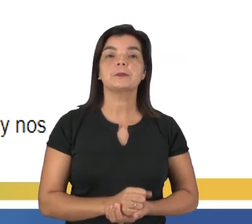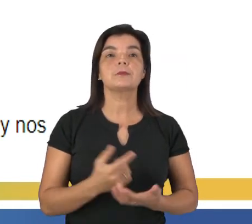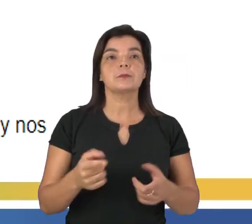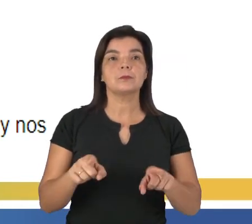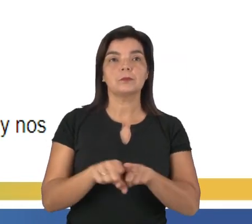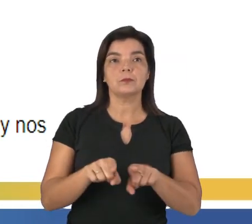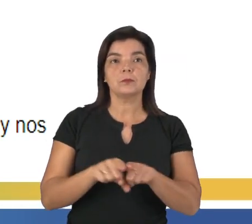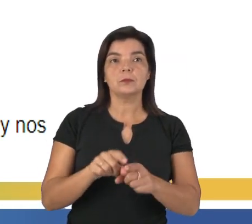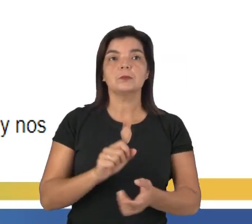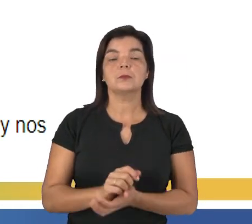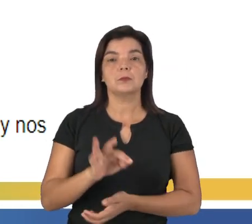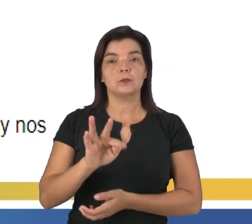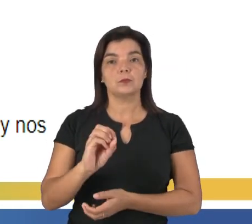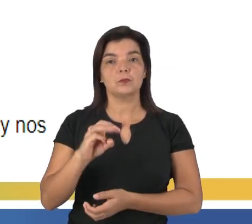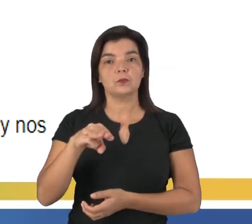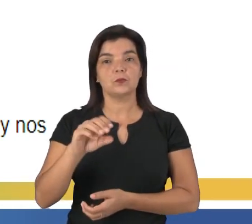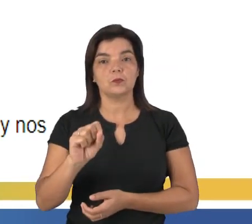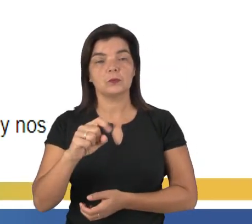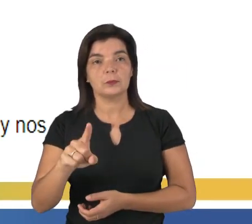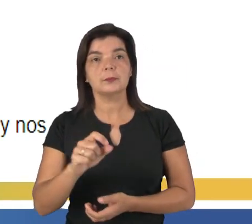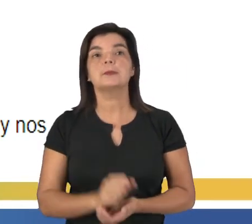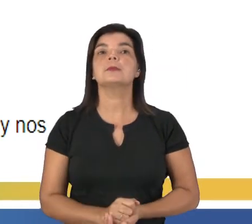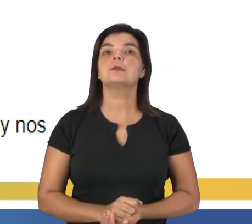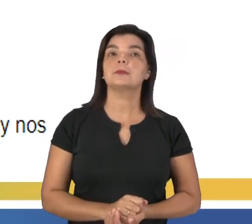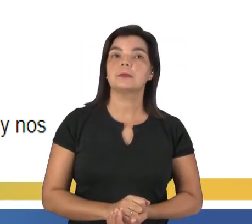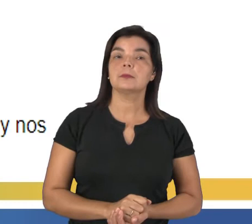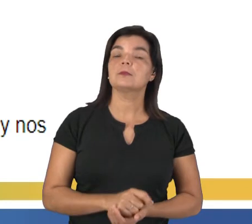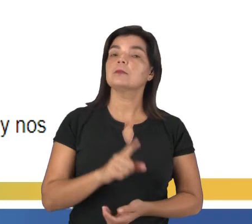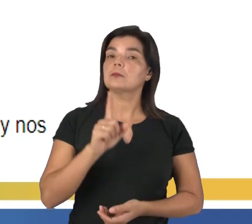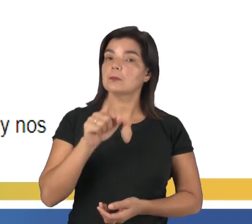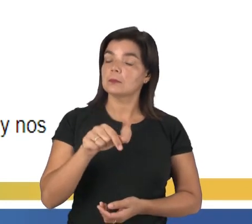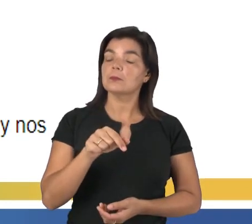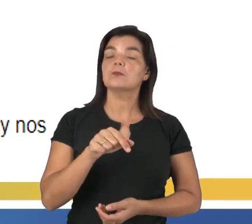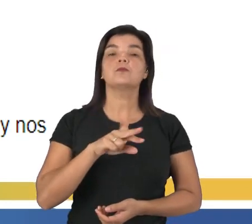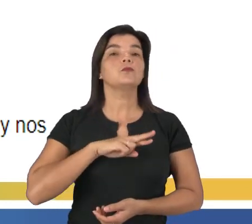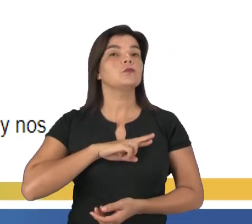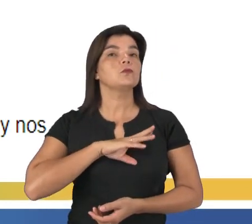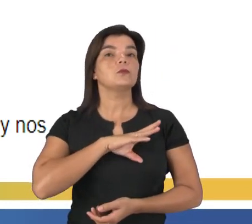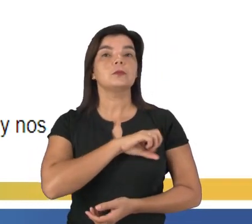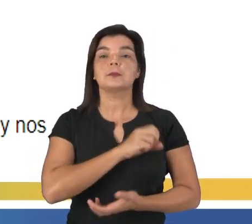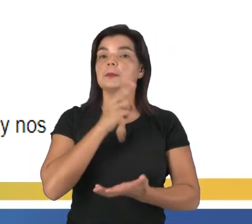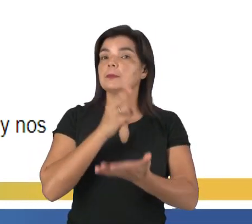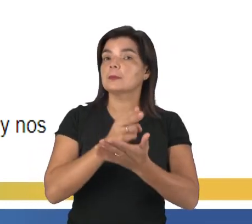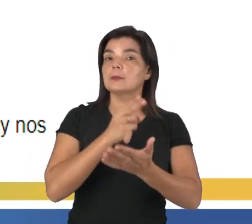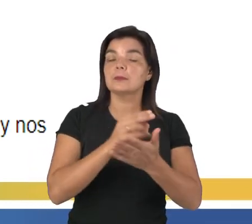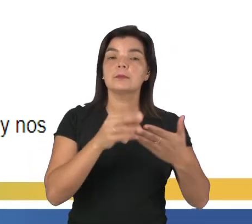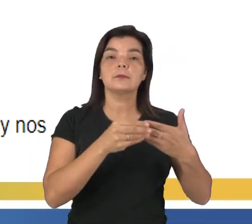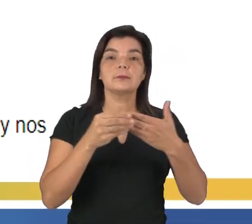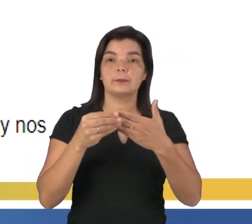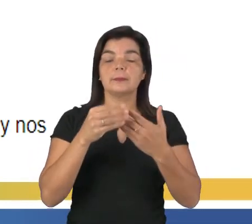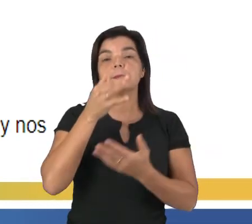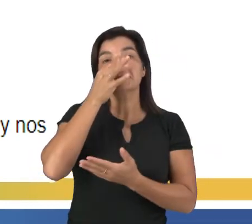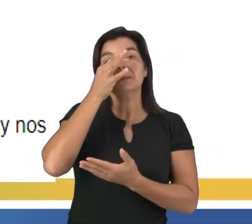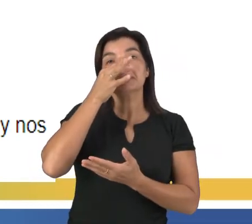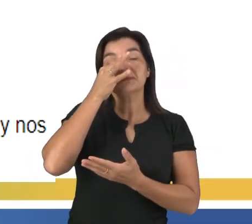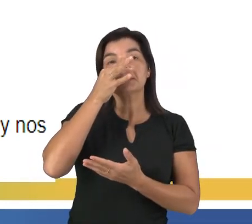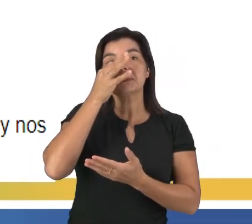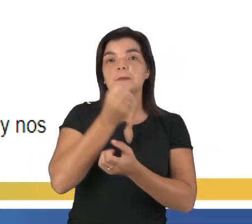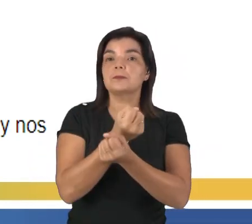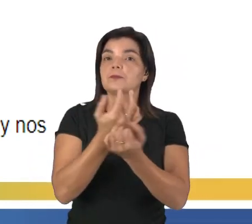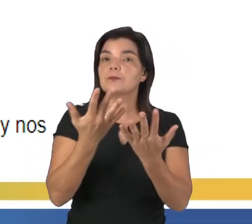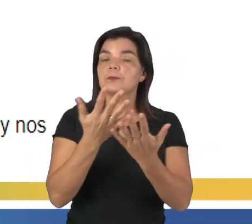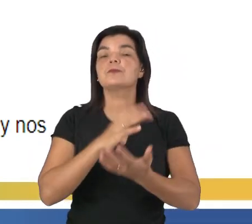Então, fica... Tomás es muy romántico, sempre me trae rosas. Ou seja, Tomás é muito romântico e sempre